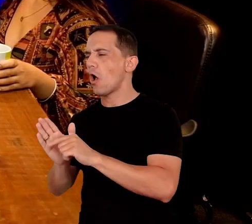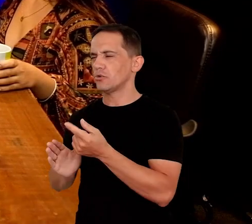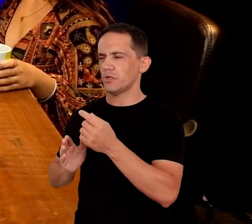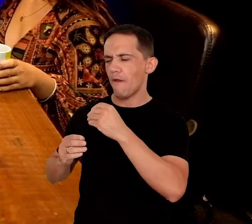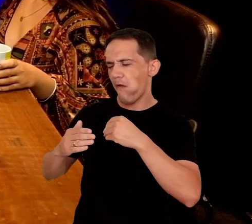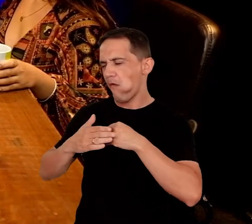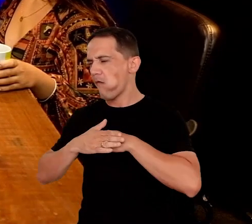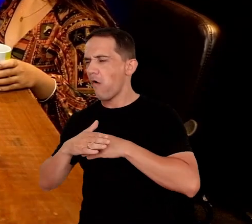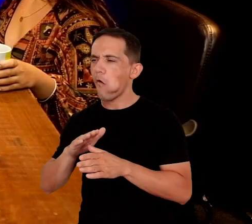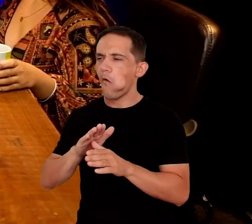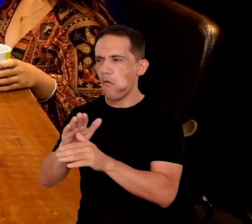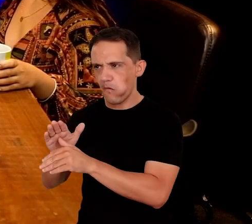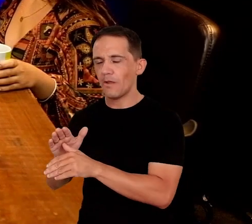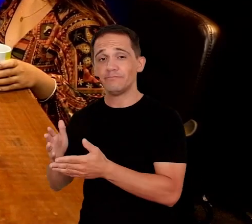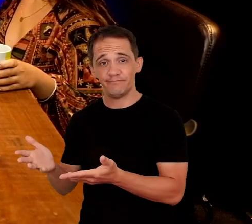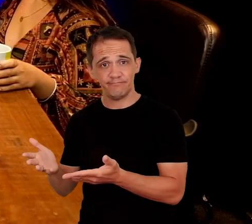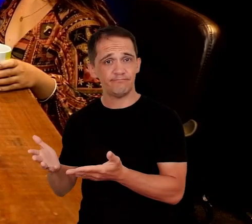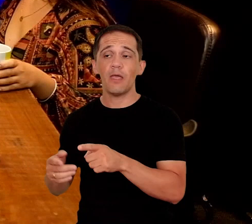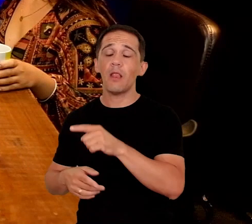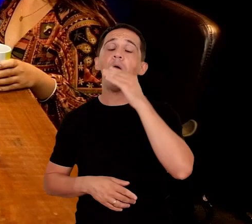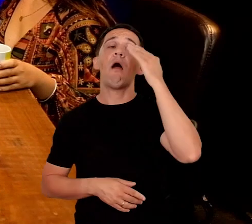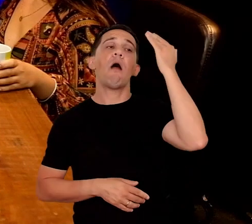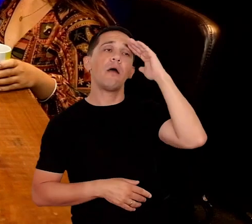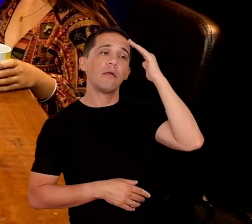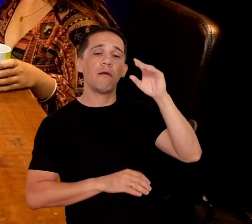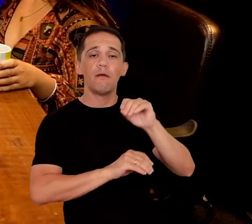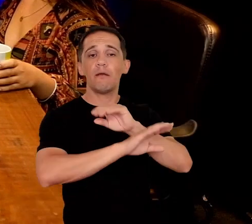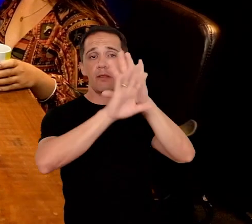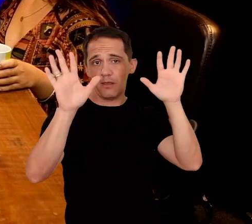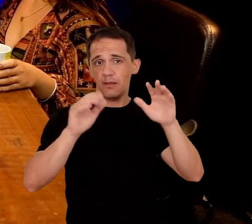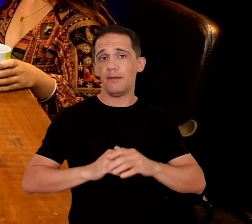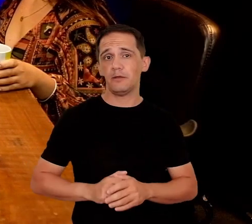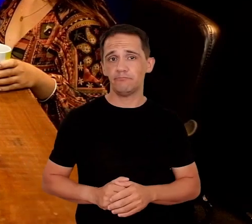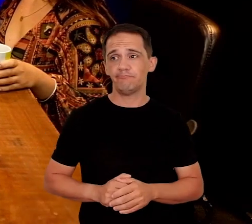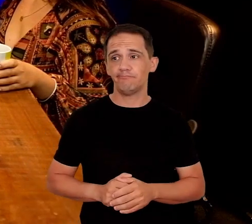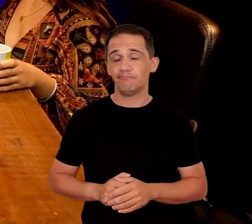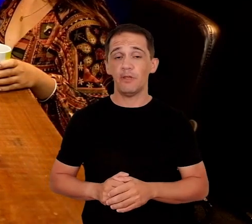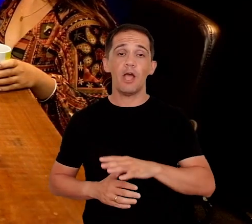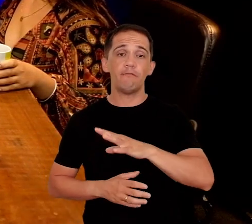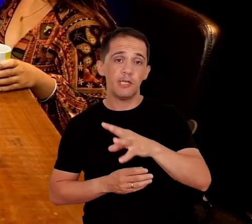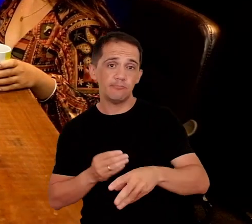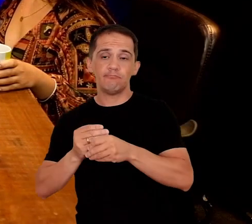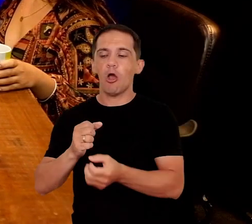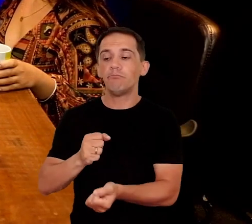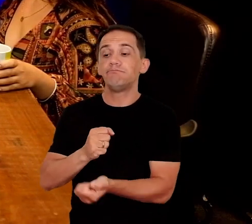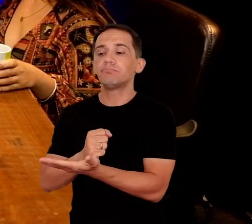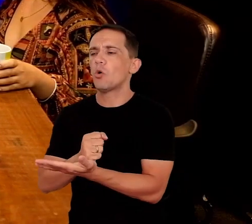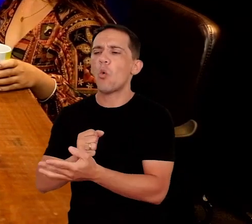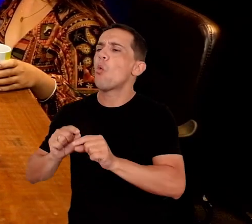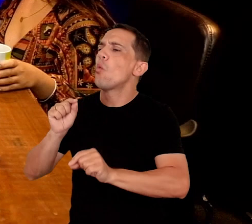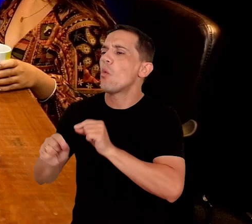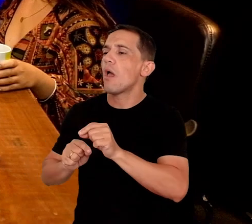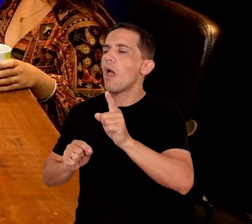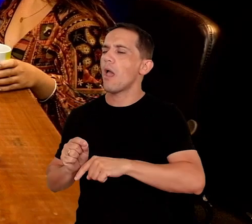Então, dependendo do que a gente vai sinalizar, vai explicar, se eu fizer o sinal de suborno, eu posso usar o de suborno e, ao mesmo tempo, eu já explico